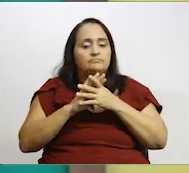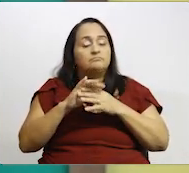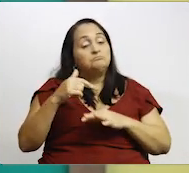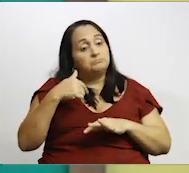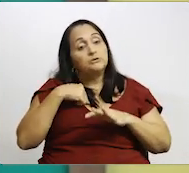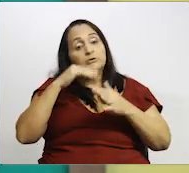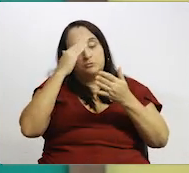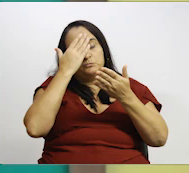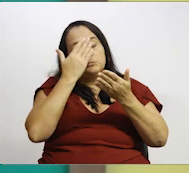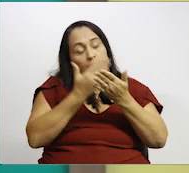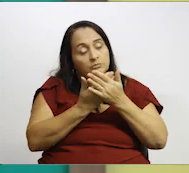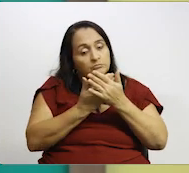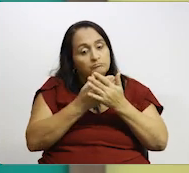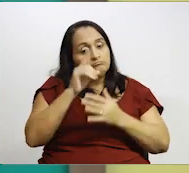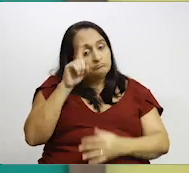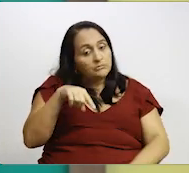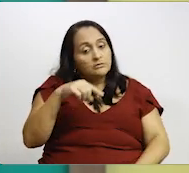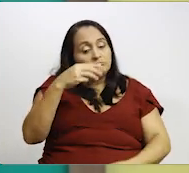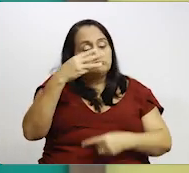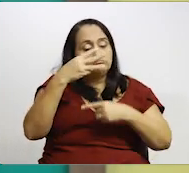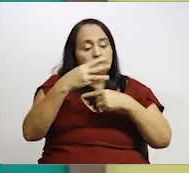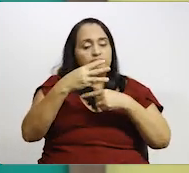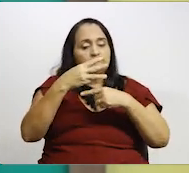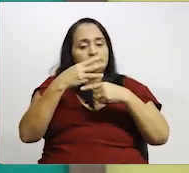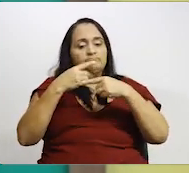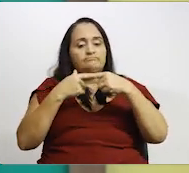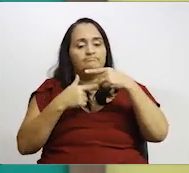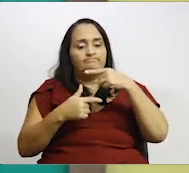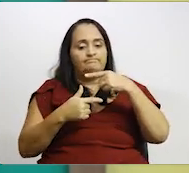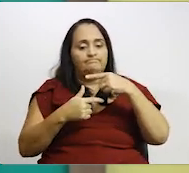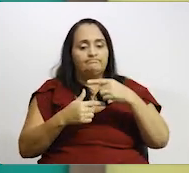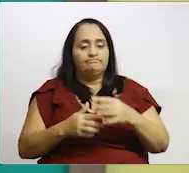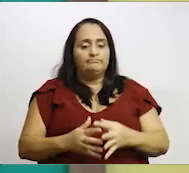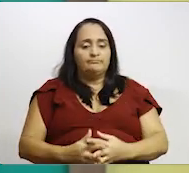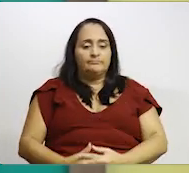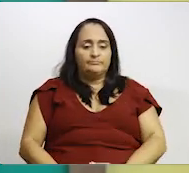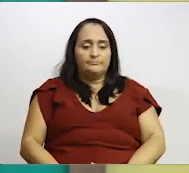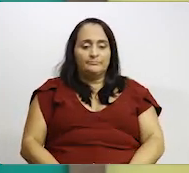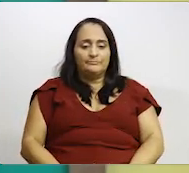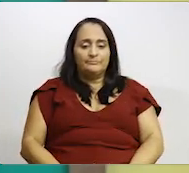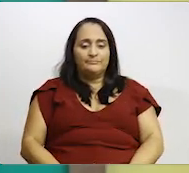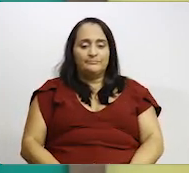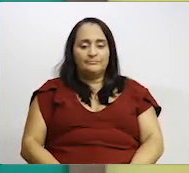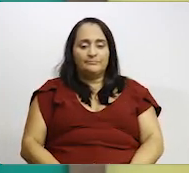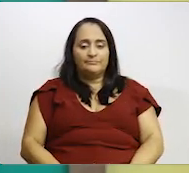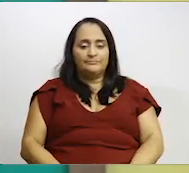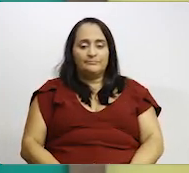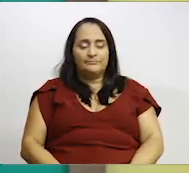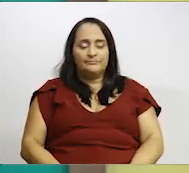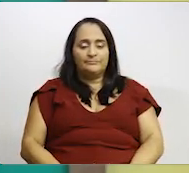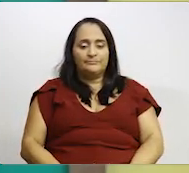é a fração 3 meios, a verde.